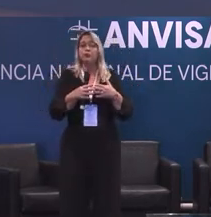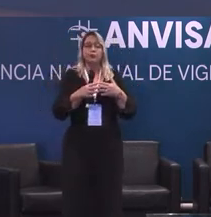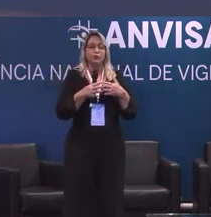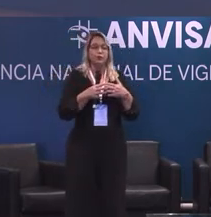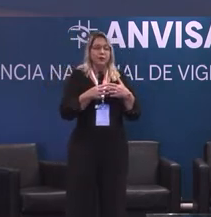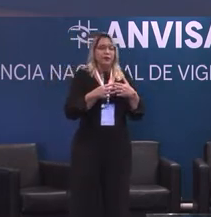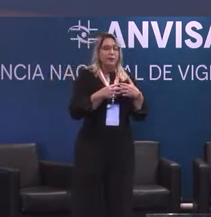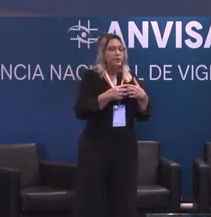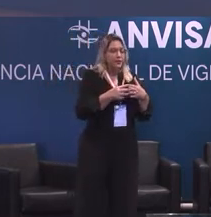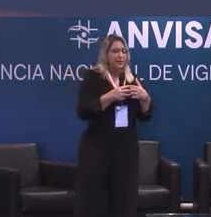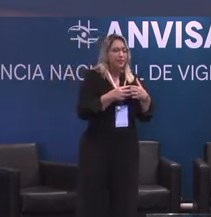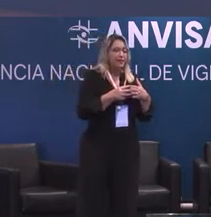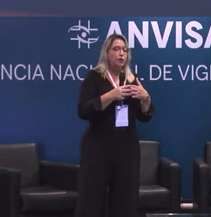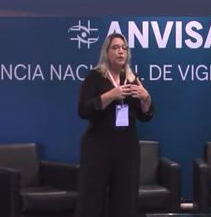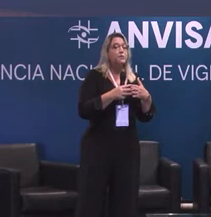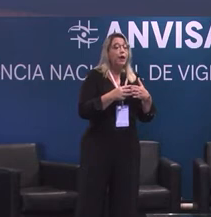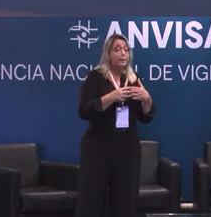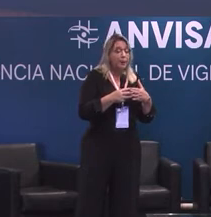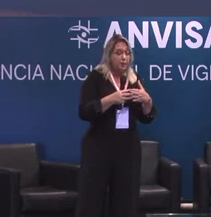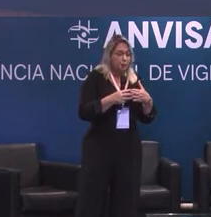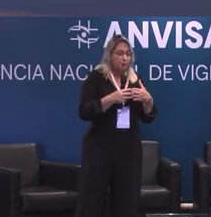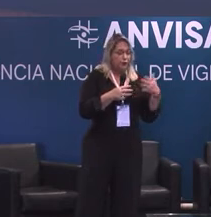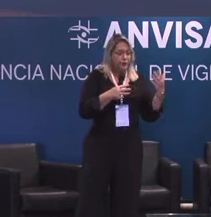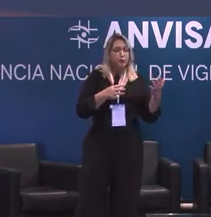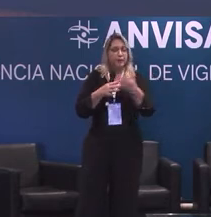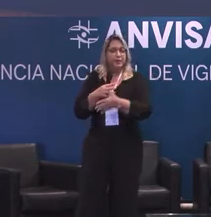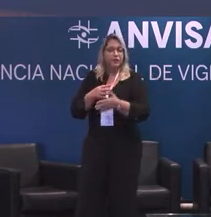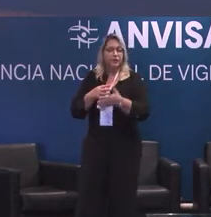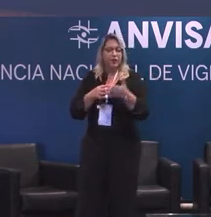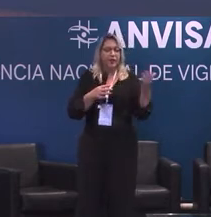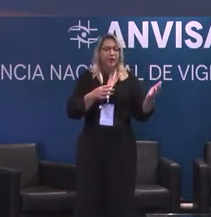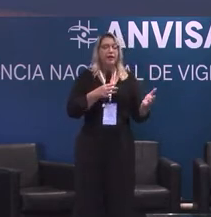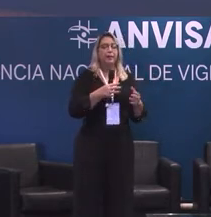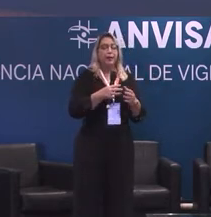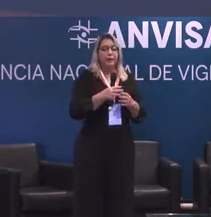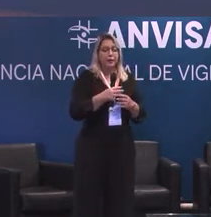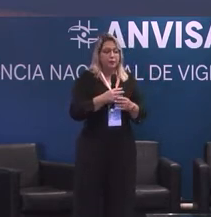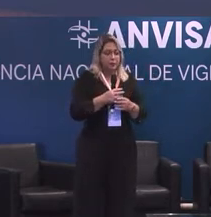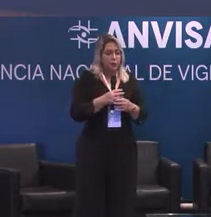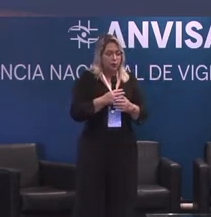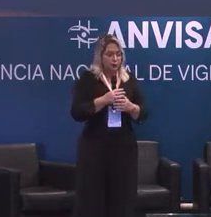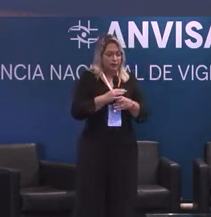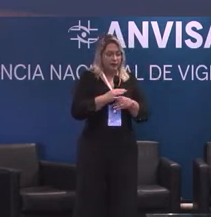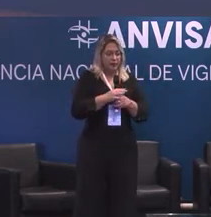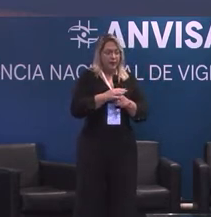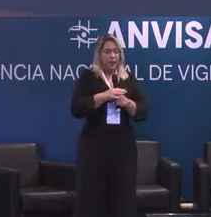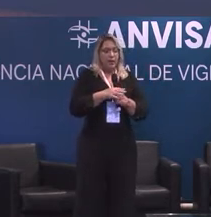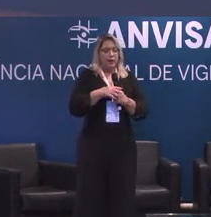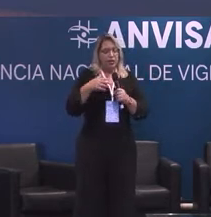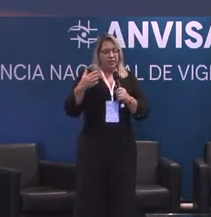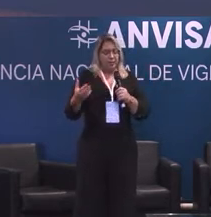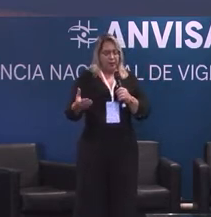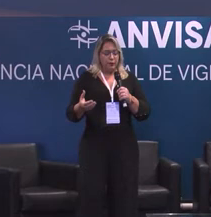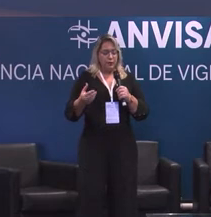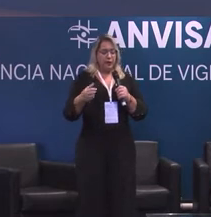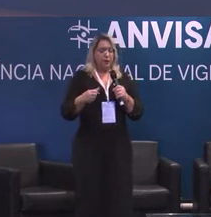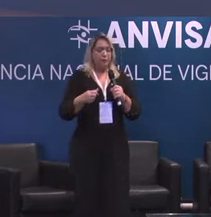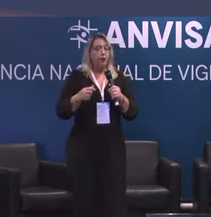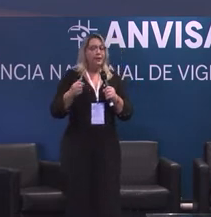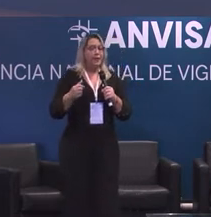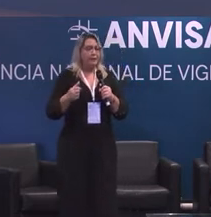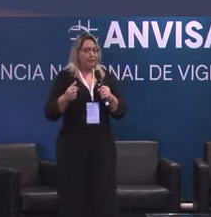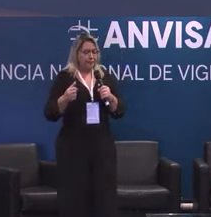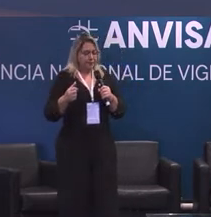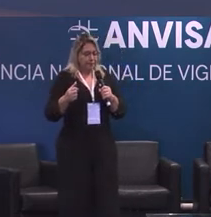juntos, muitas vezes até no mesmo capítulo. Foi isso que eu observei na maioria dos códigos. Então, nós já sabemos que... Pode